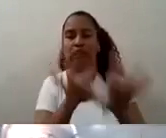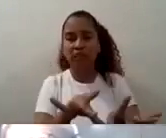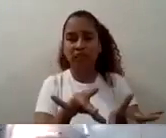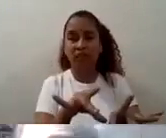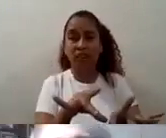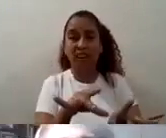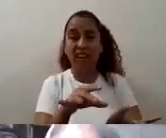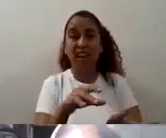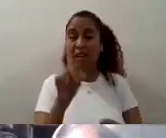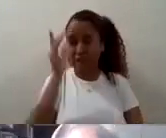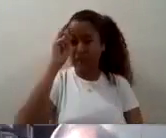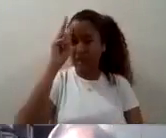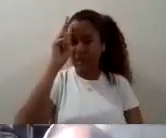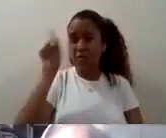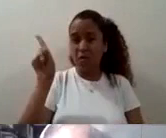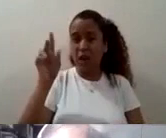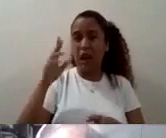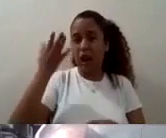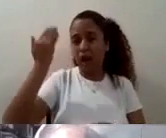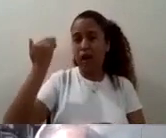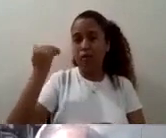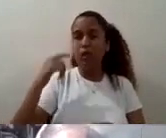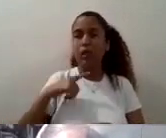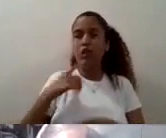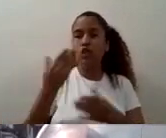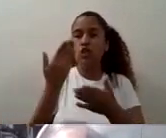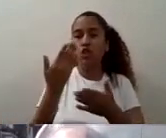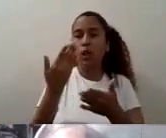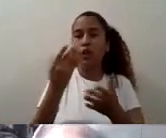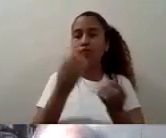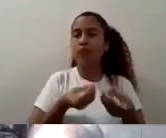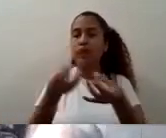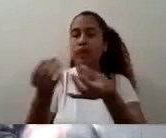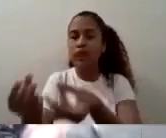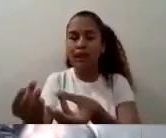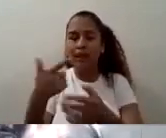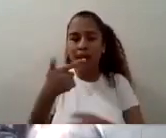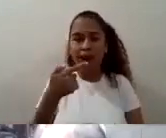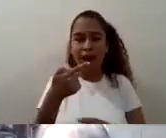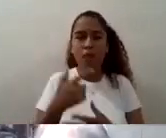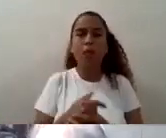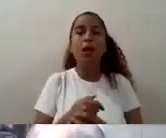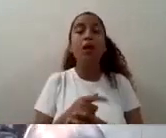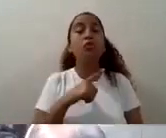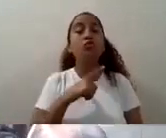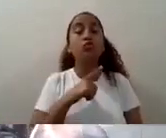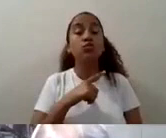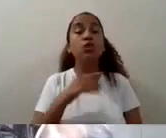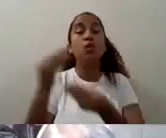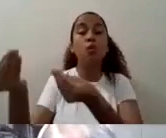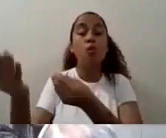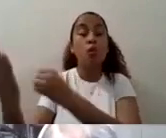do desarmamento havia também uma contribuição que o Estado dava para